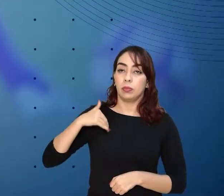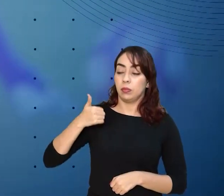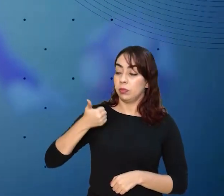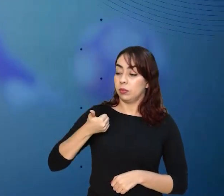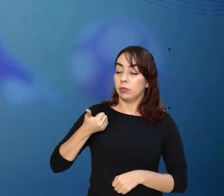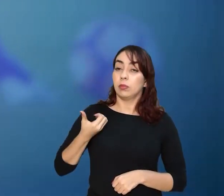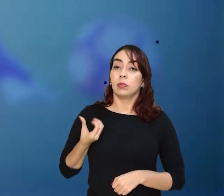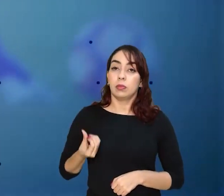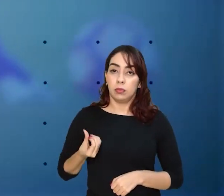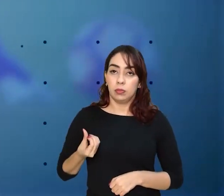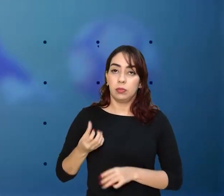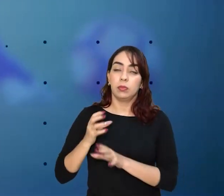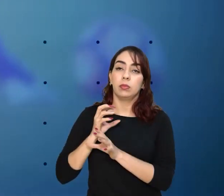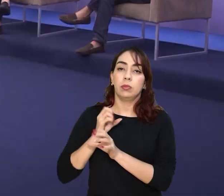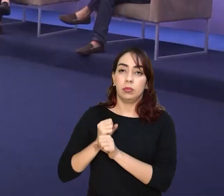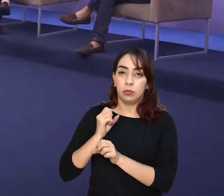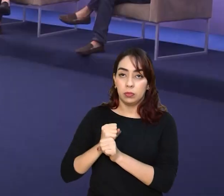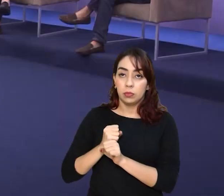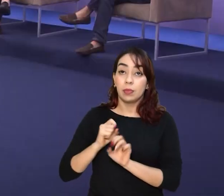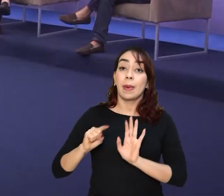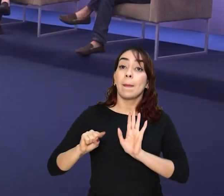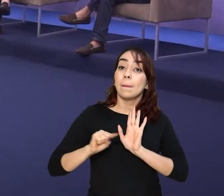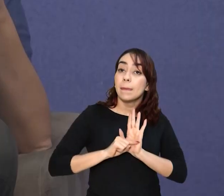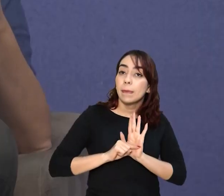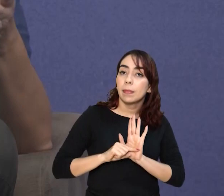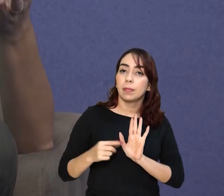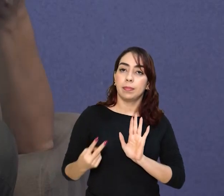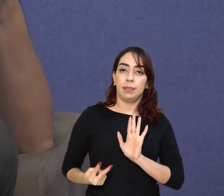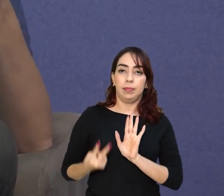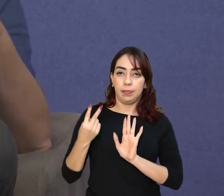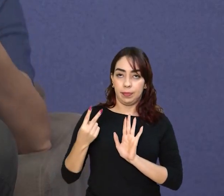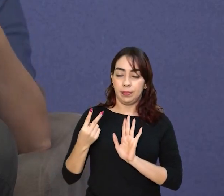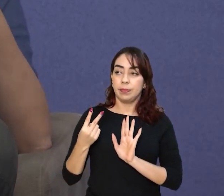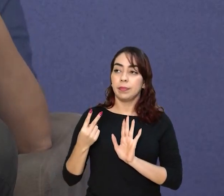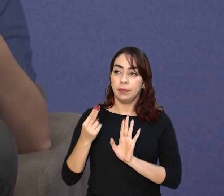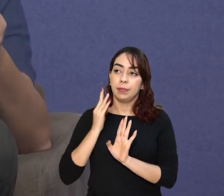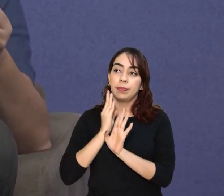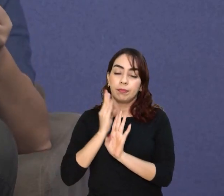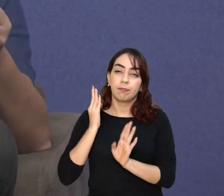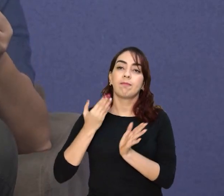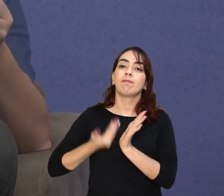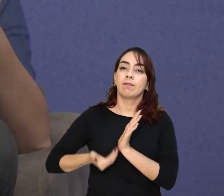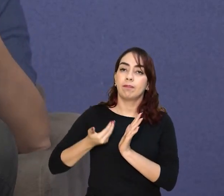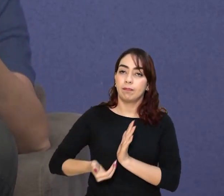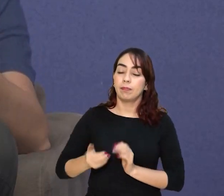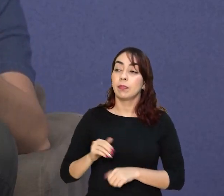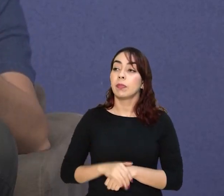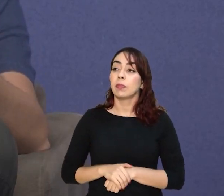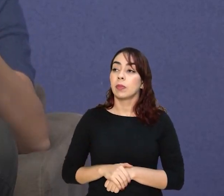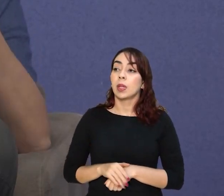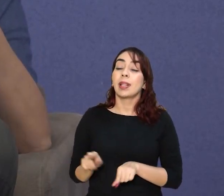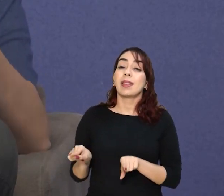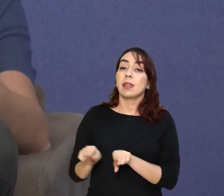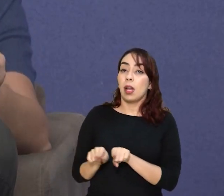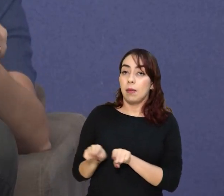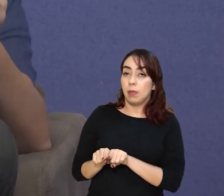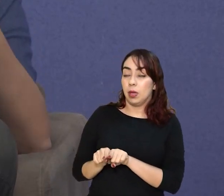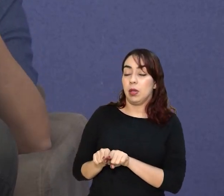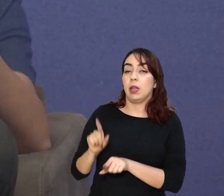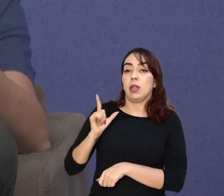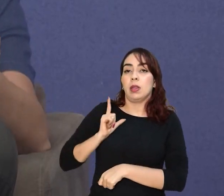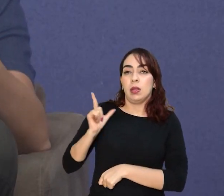pontos, mas tem menos 2. É porque está tomando muito gol. Está tomando muito gol. As contratações do Ceará de janela